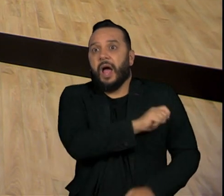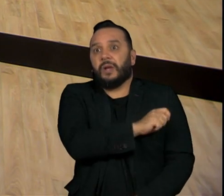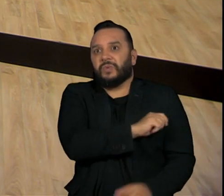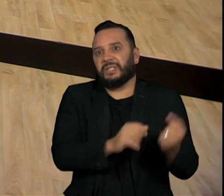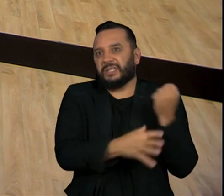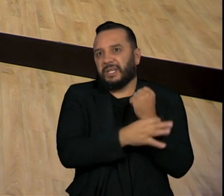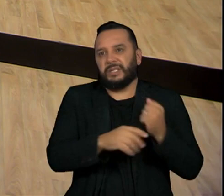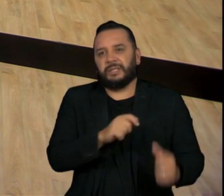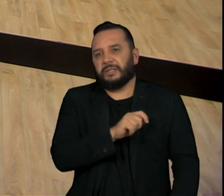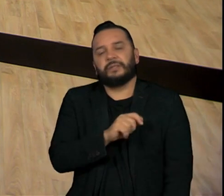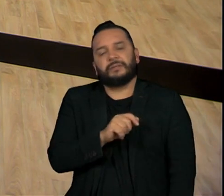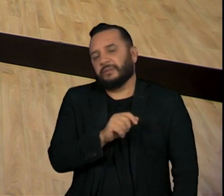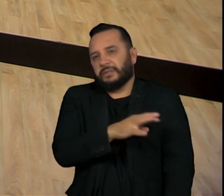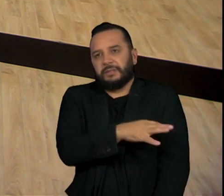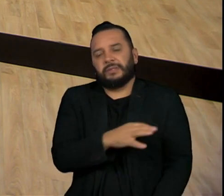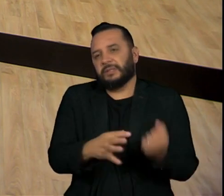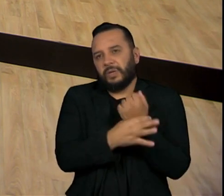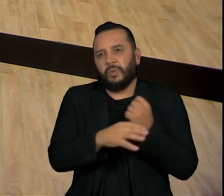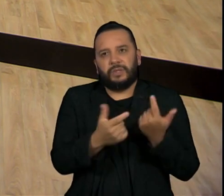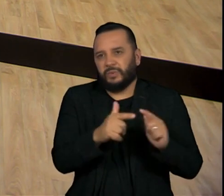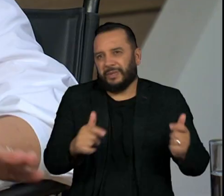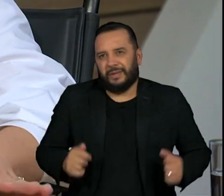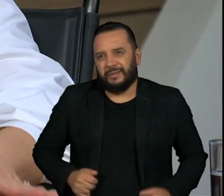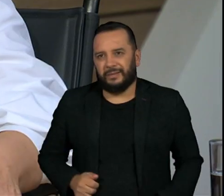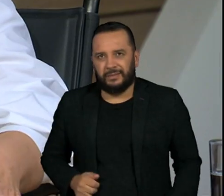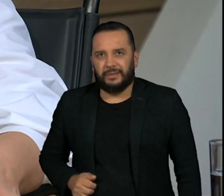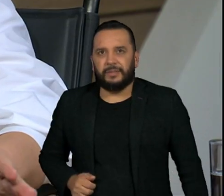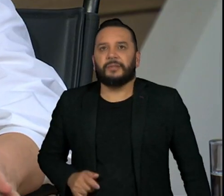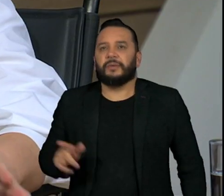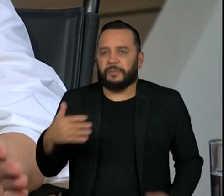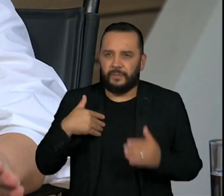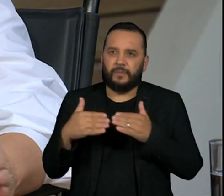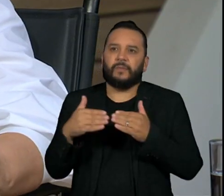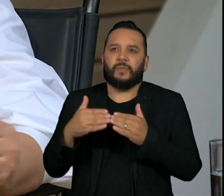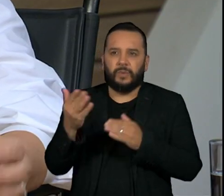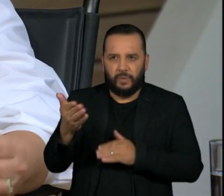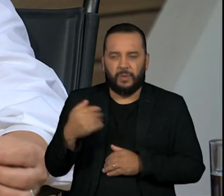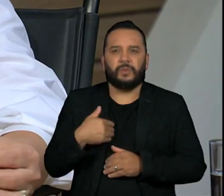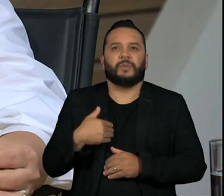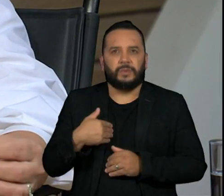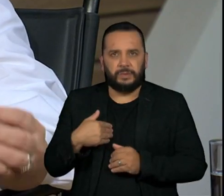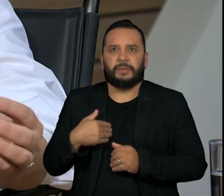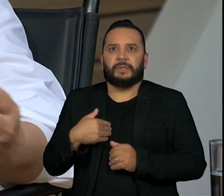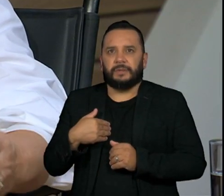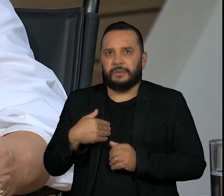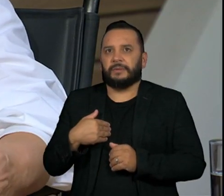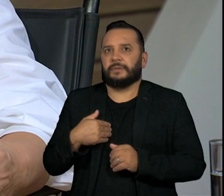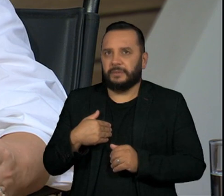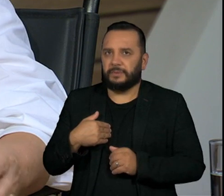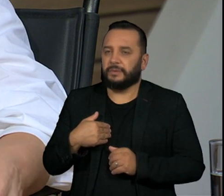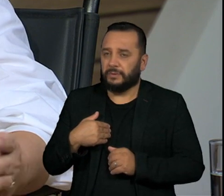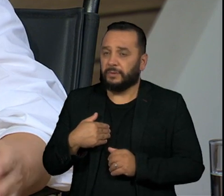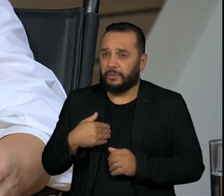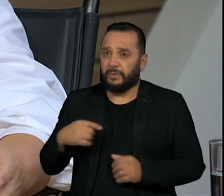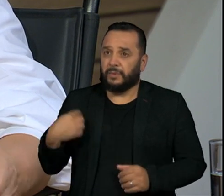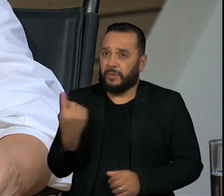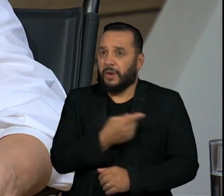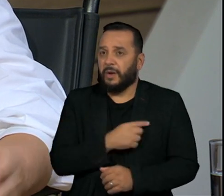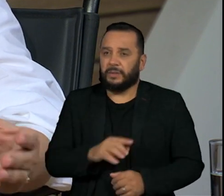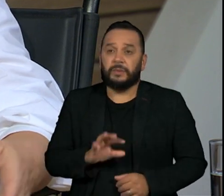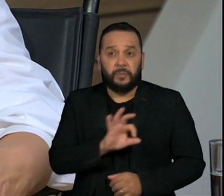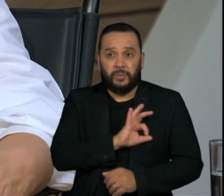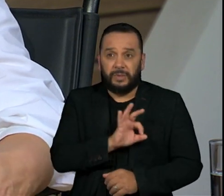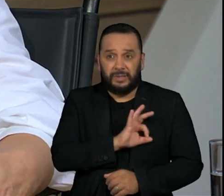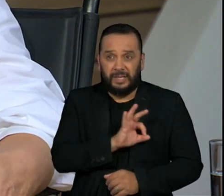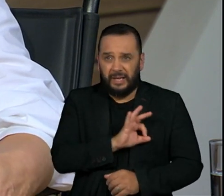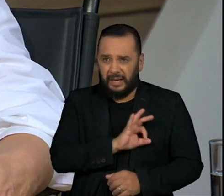etc. Claro. Não tem dúvida. Eu corroboro essa ideia e gostaria de dizer, o nosso policiamento não é preparado